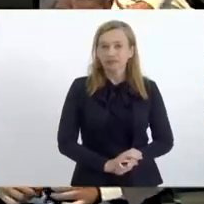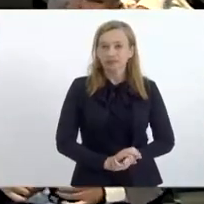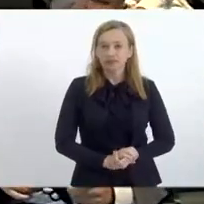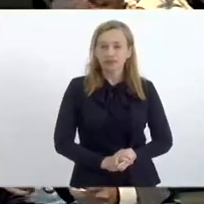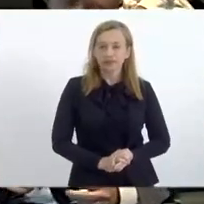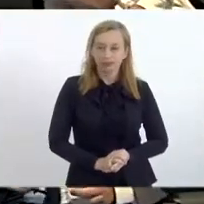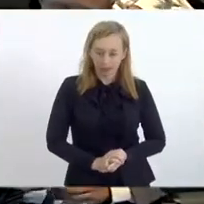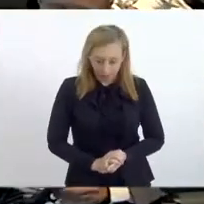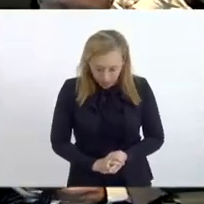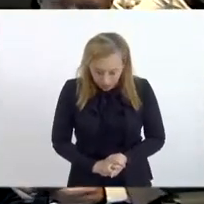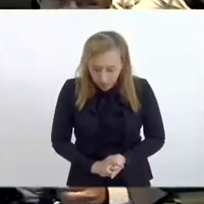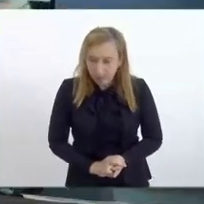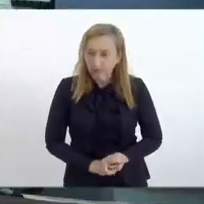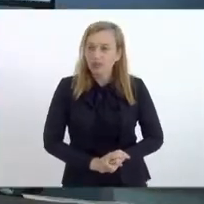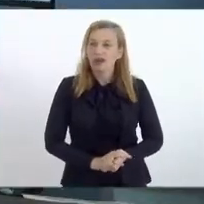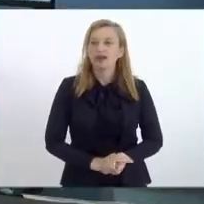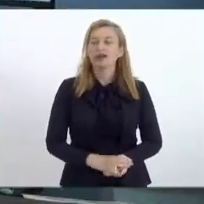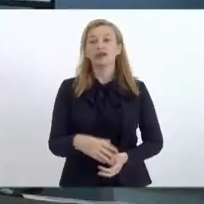Olha,